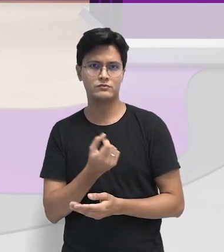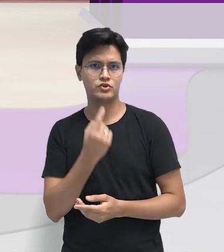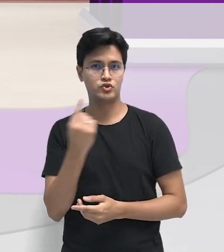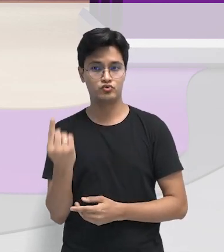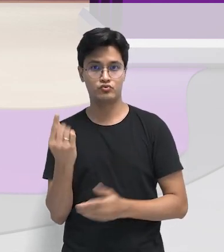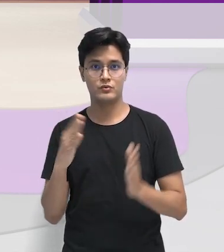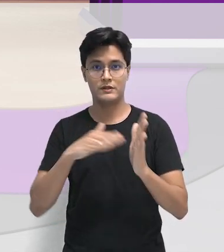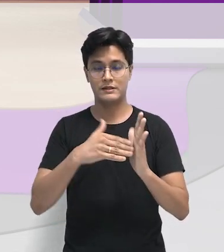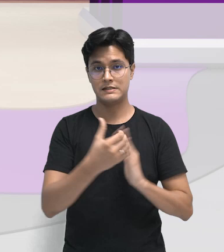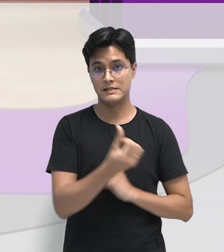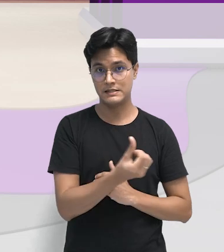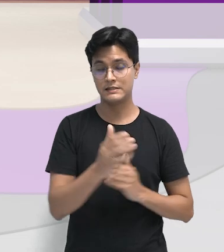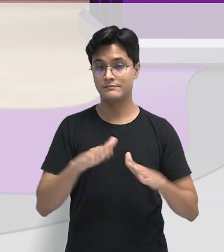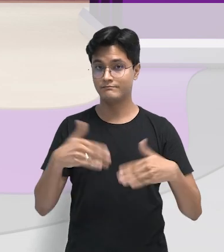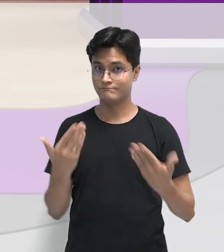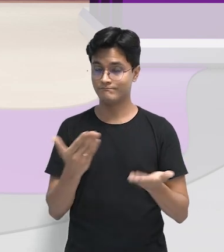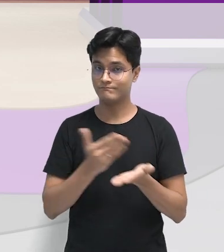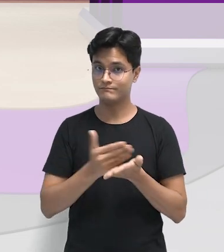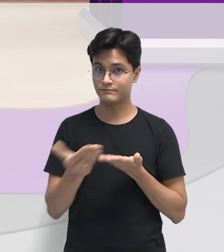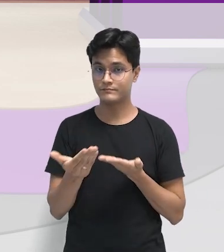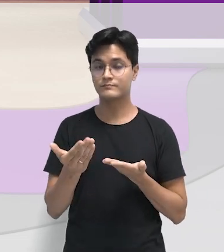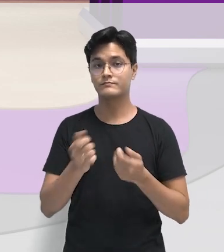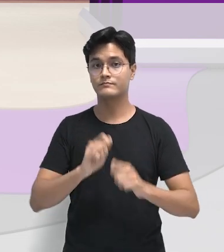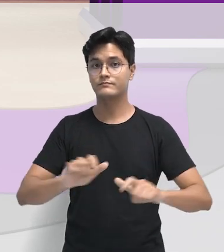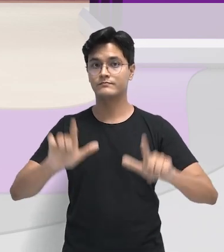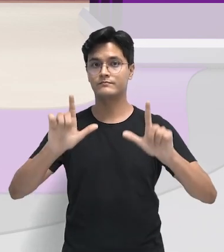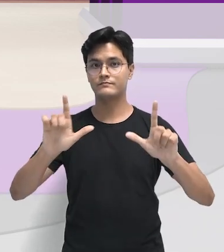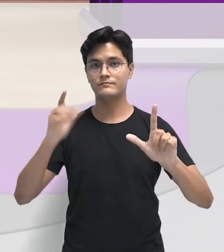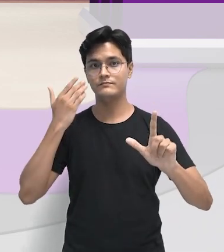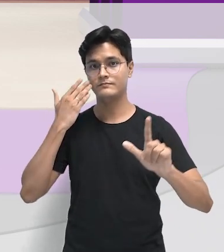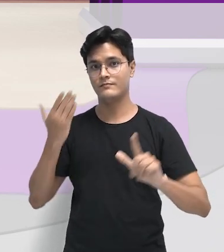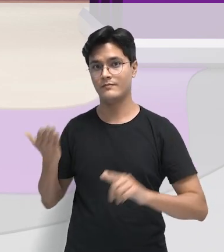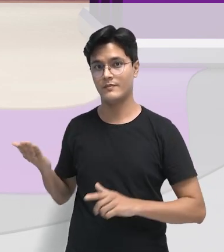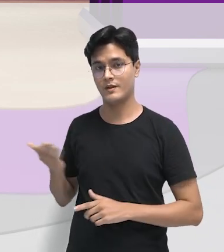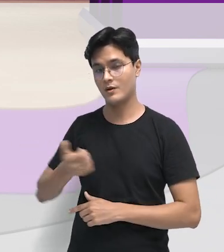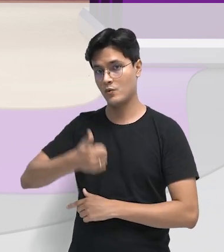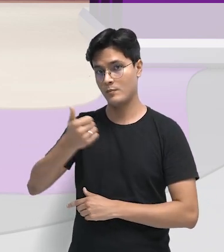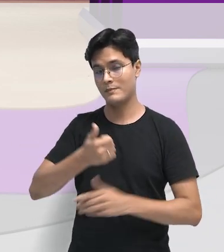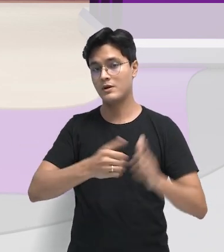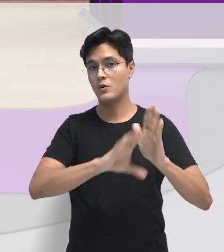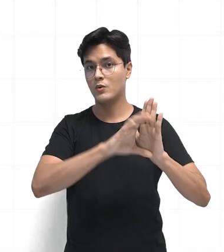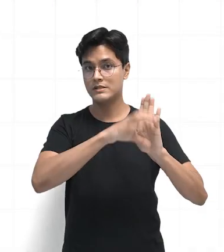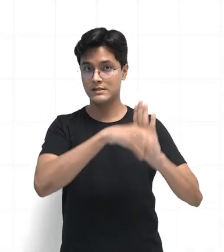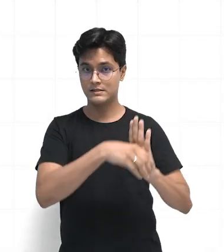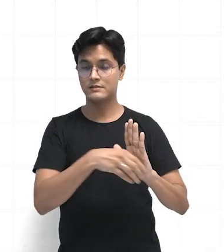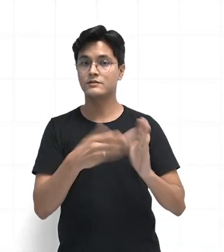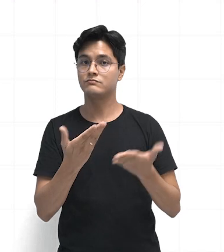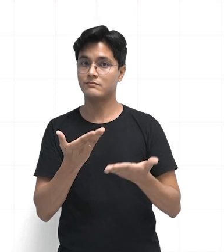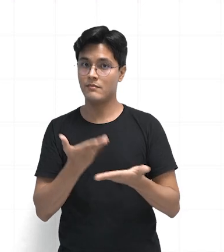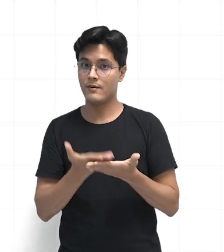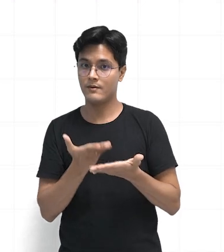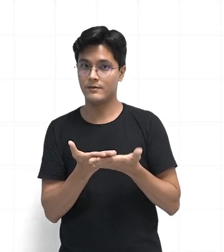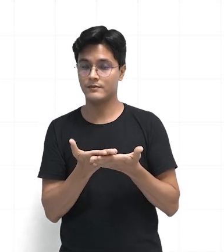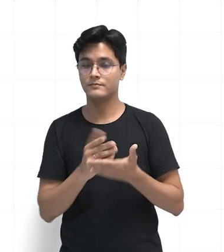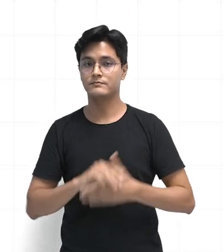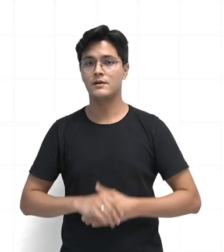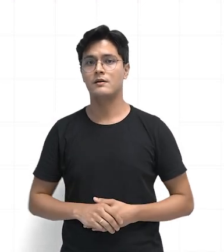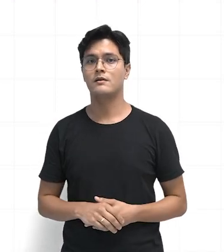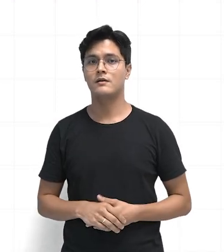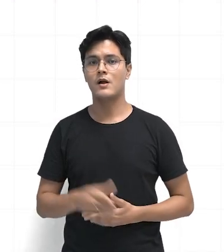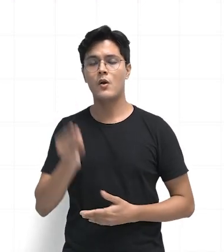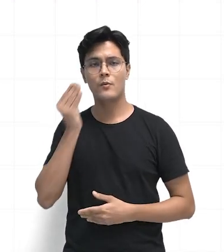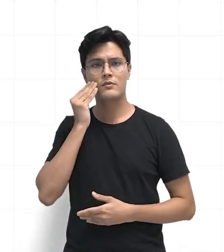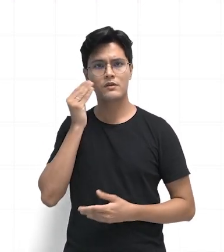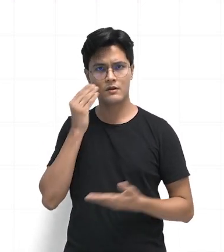lá, então, investigar isso? Vamos à nossa cartela para o nosso primeiro conceito dessa aula. Observem aí que nós vamos